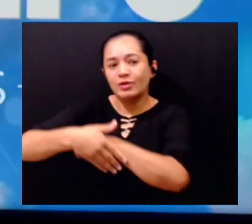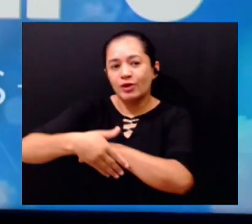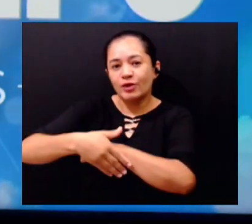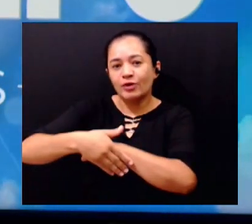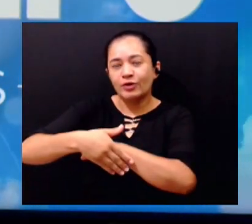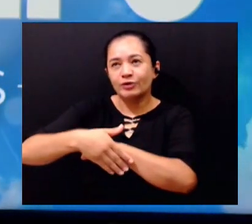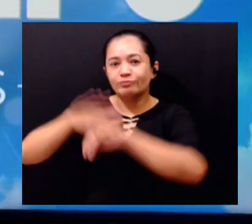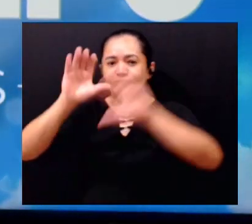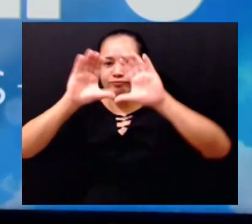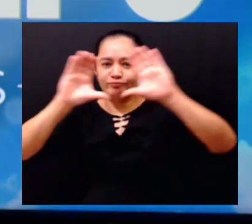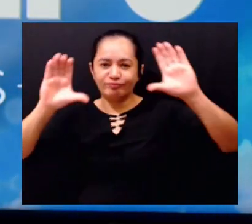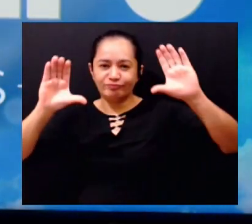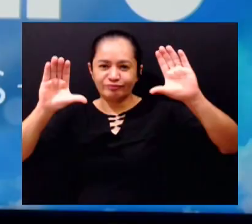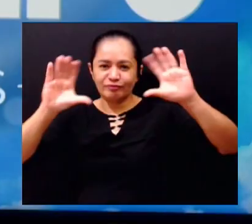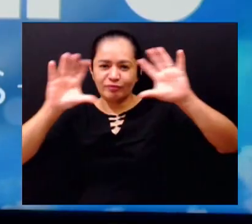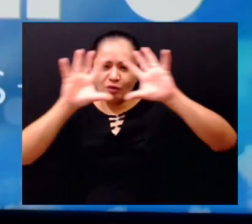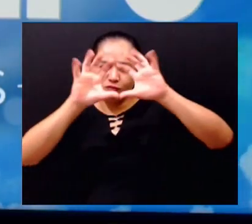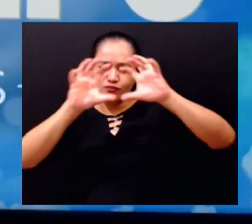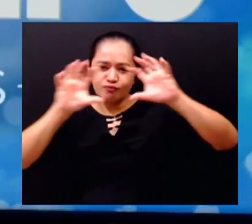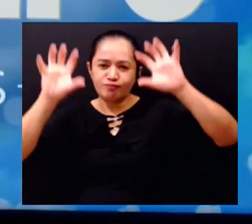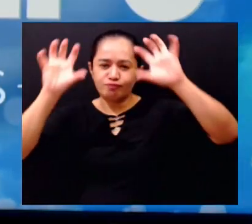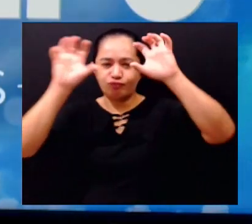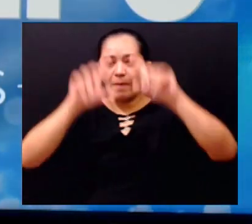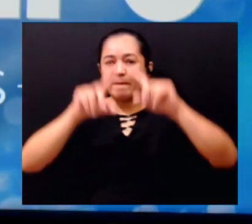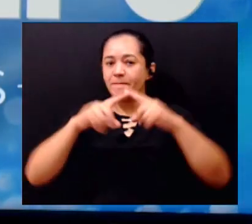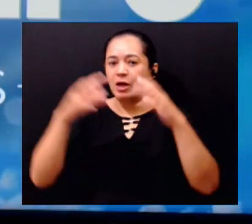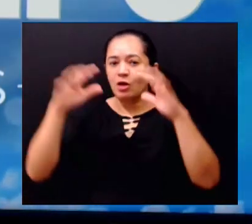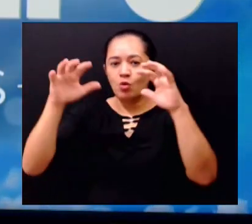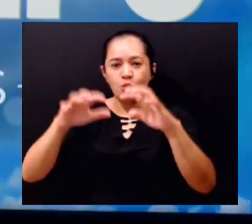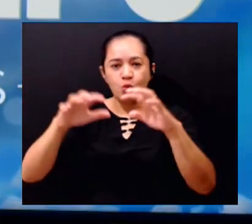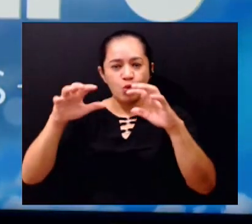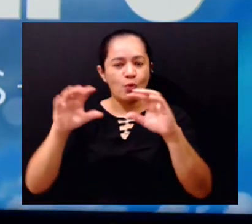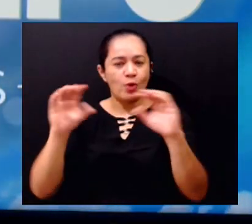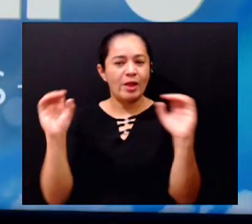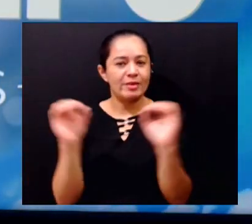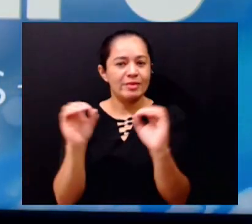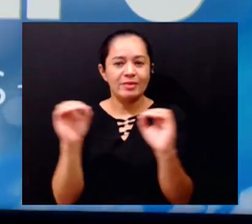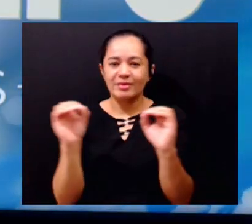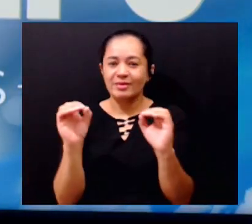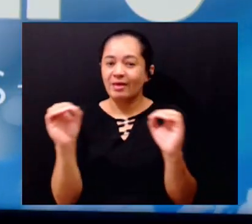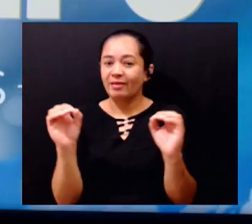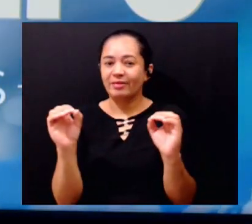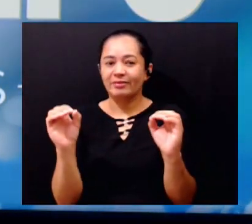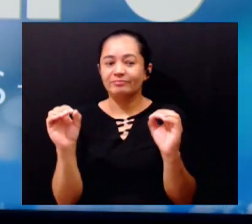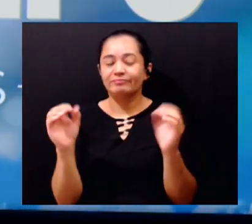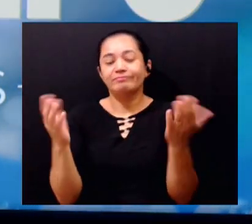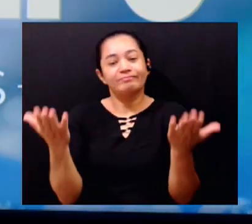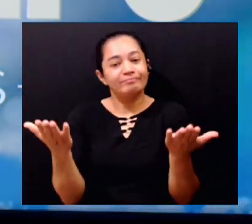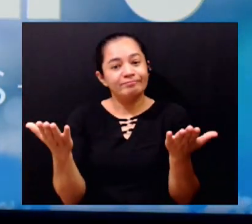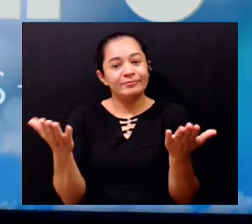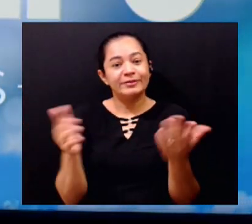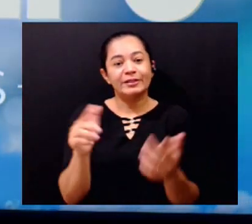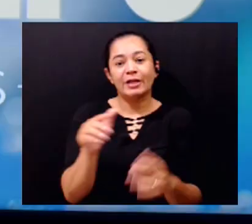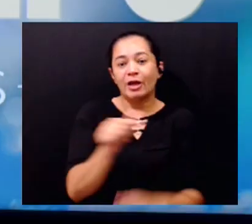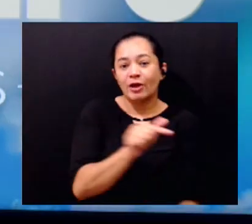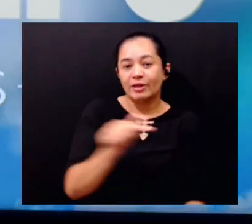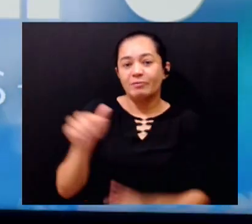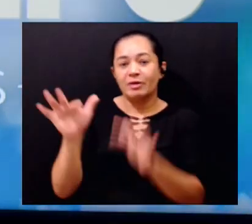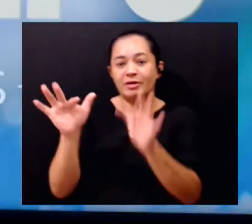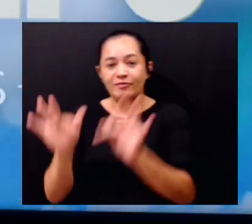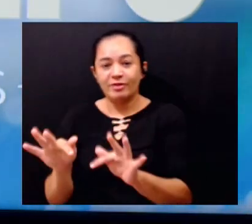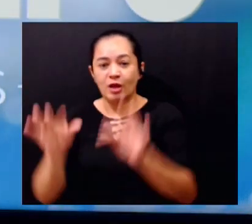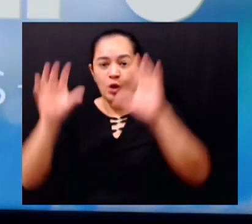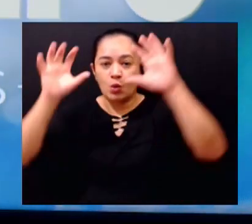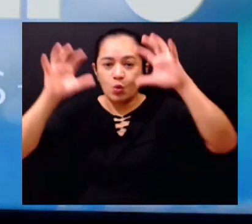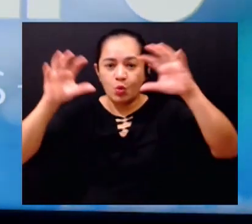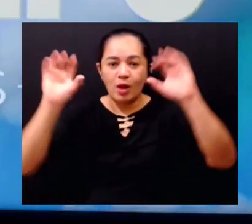com nebulosidade, mas não chove no domingo. Uau, final de semana, então, de acordo com a previsão do tempo, sem chuva. Então,